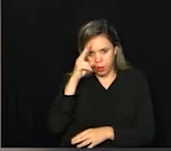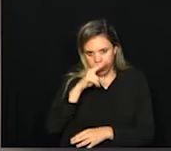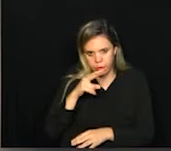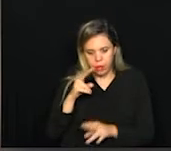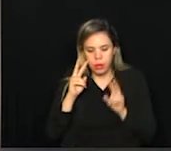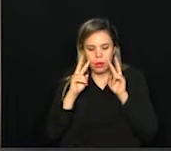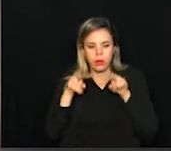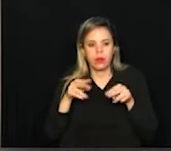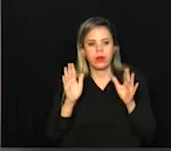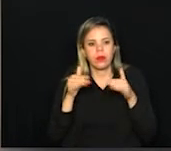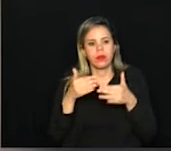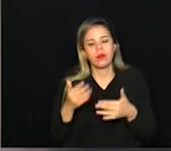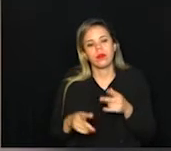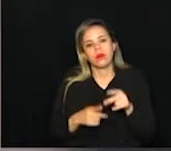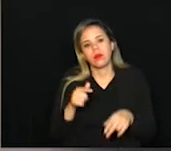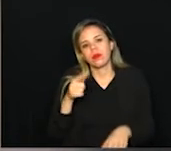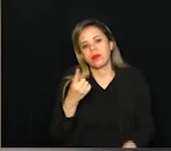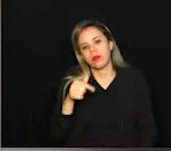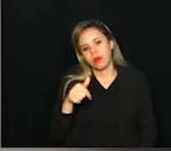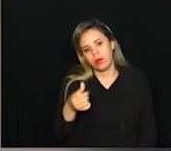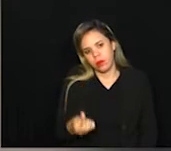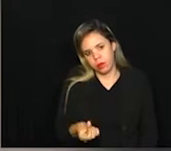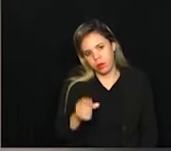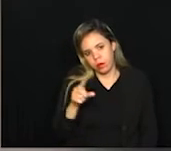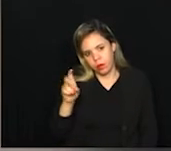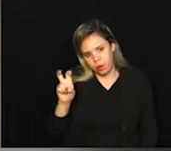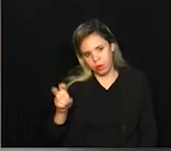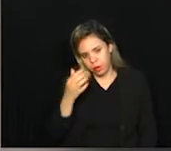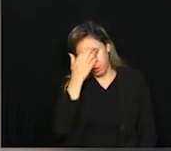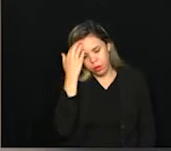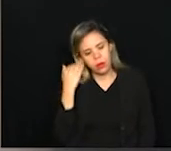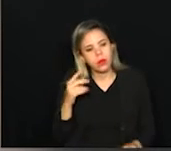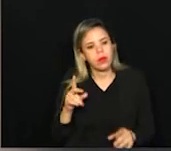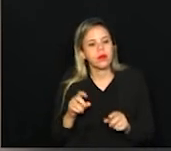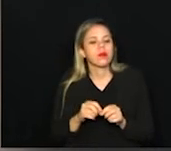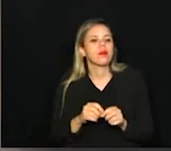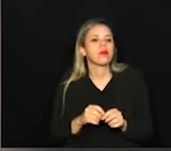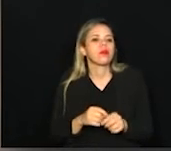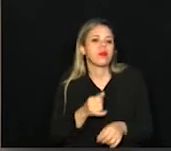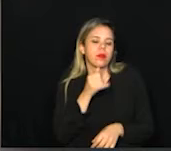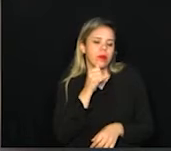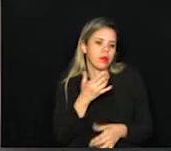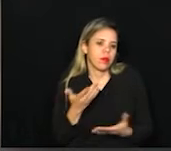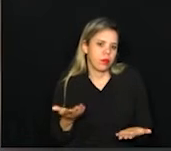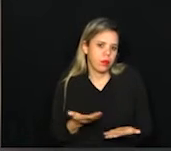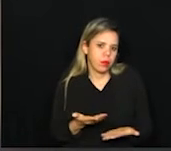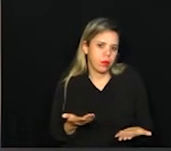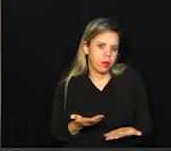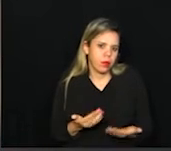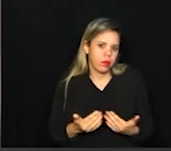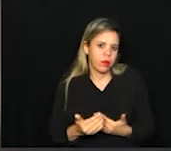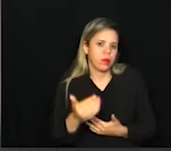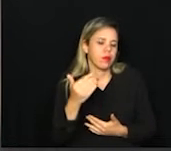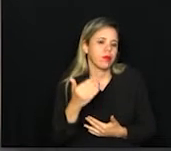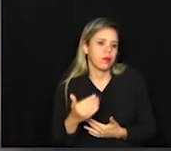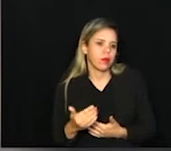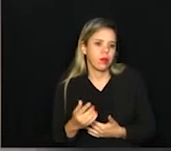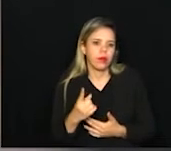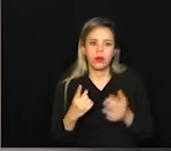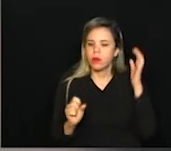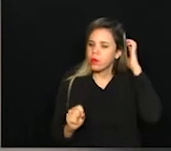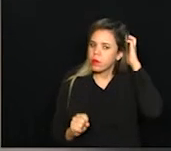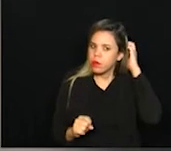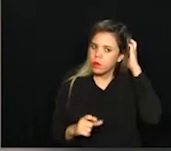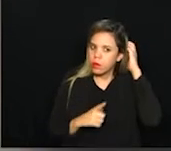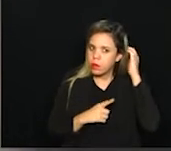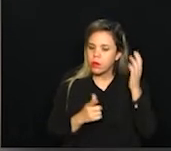olhando principalmente para 76,15%, essa população que é elegível e que agora também, a partir então do dia 18, a